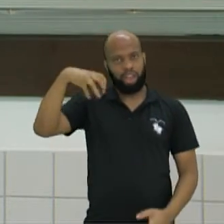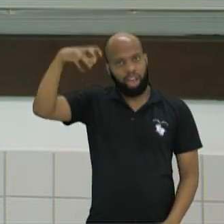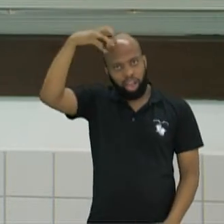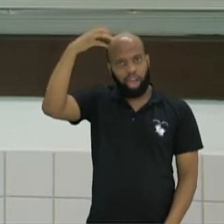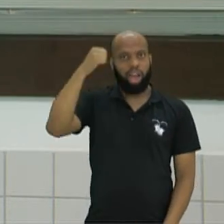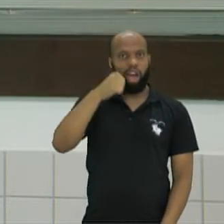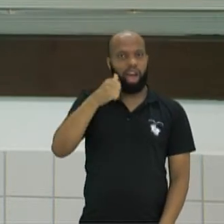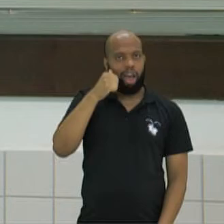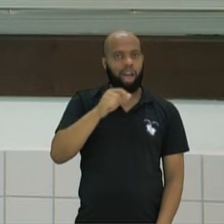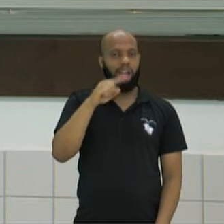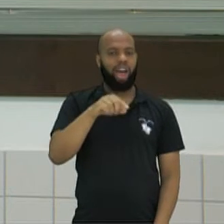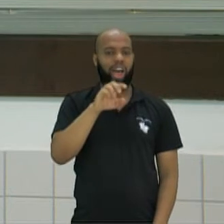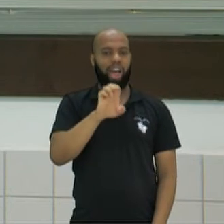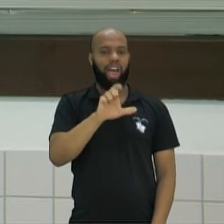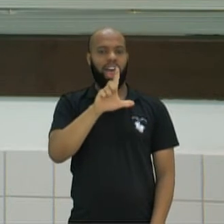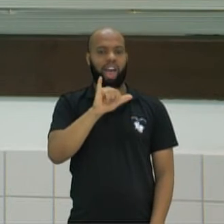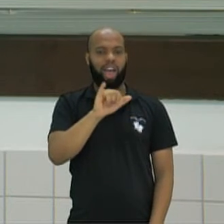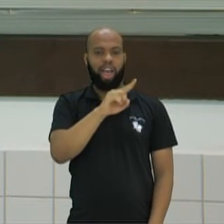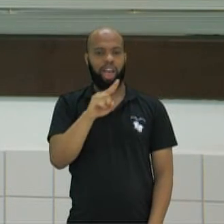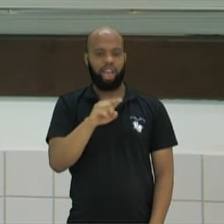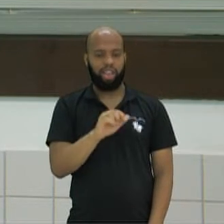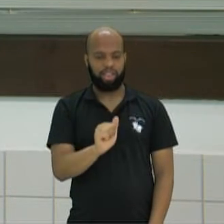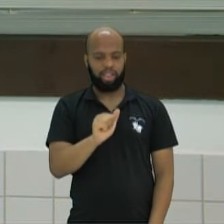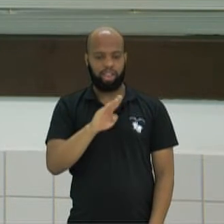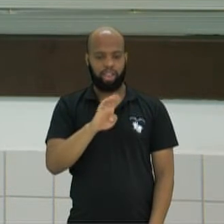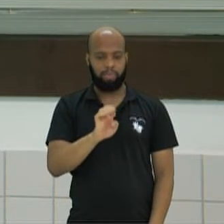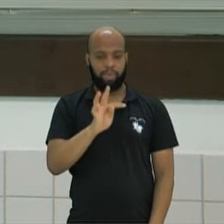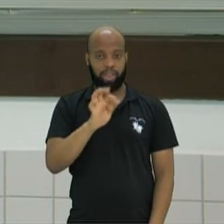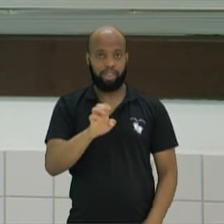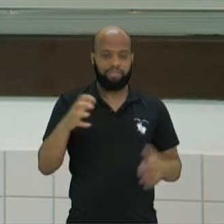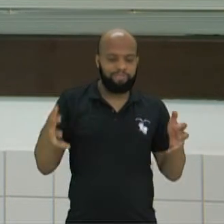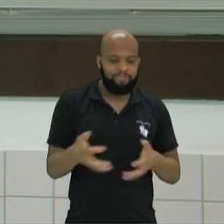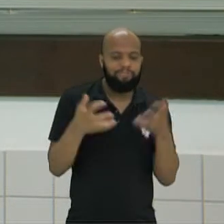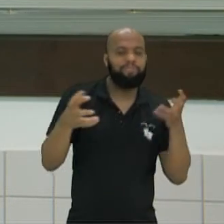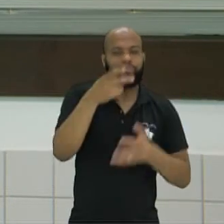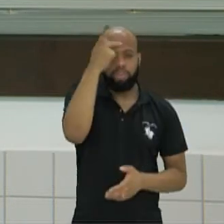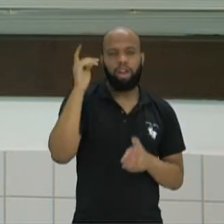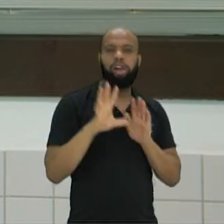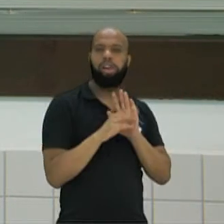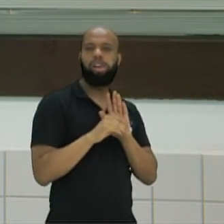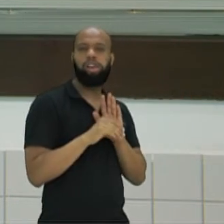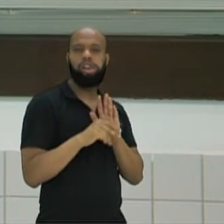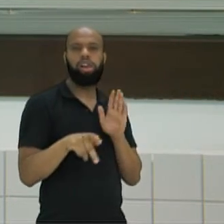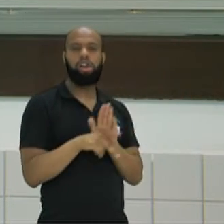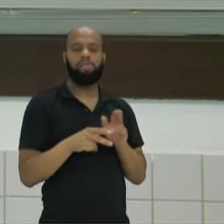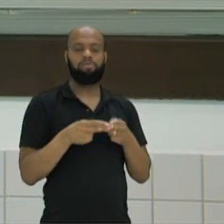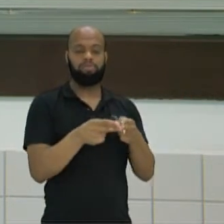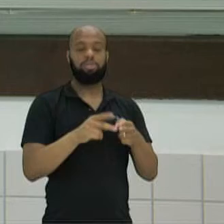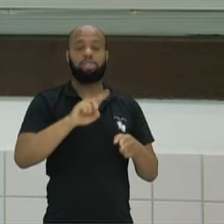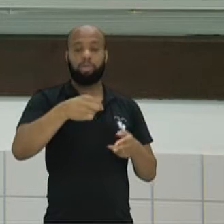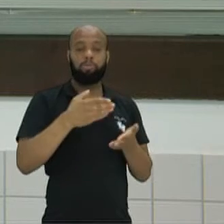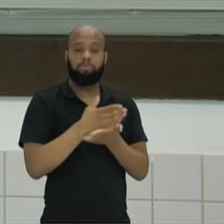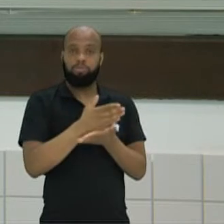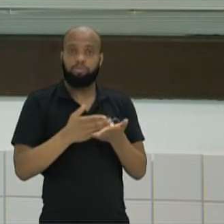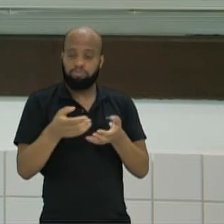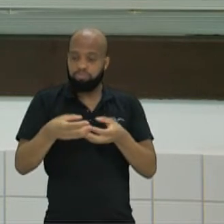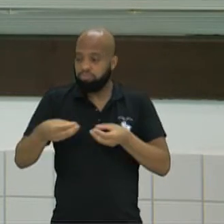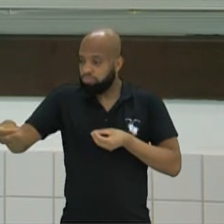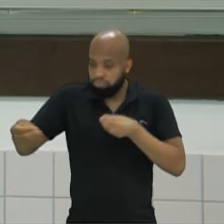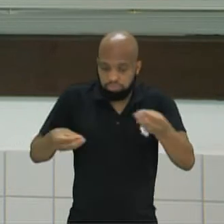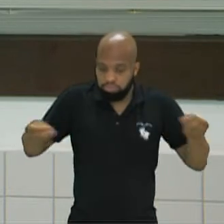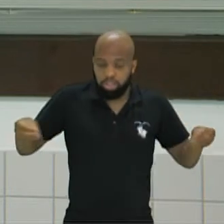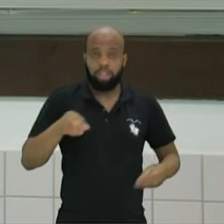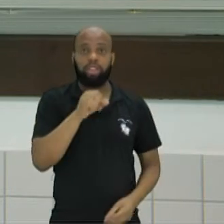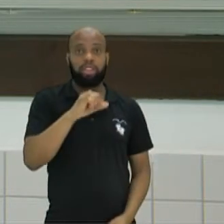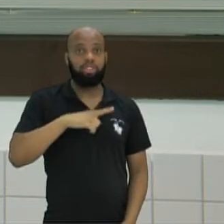que estimulava, gostei do termo, corsários, né, piratas, né, depois eles dividiam as pilhagens, né? Se por